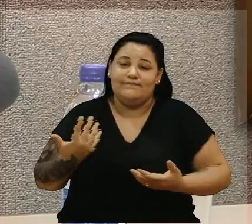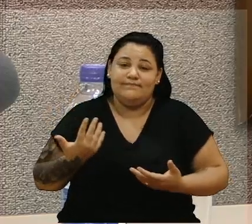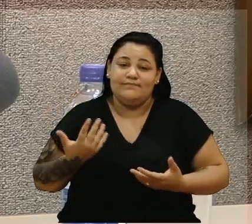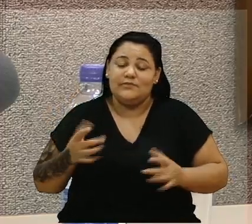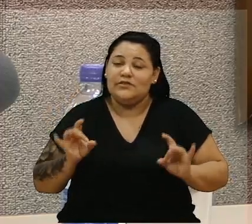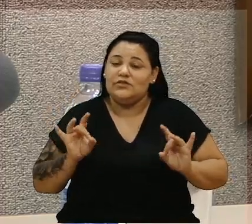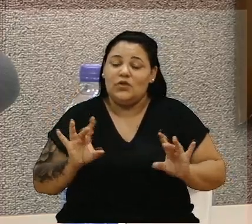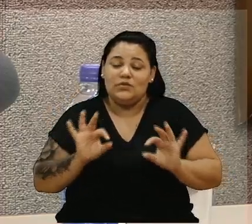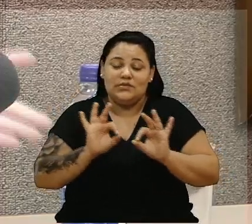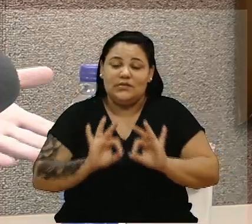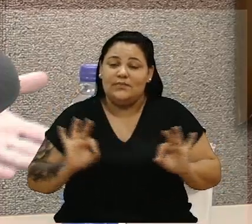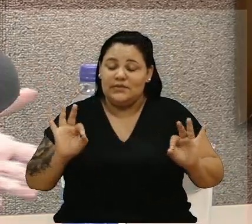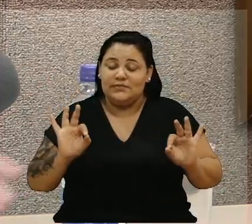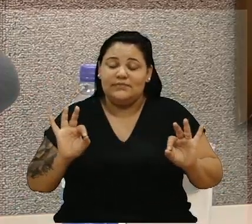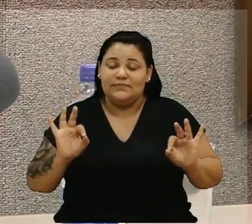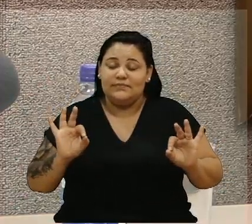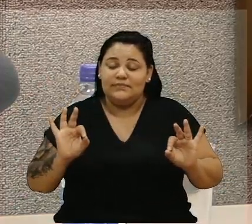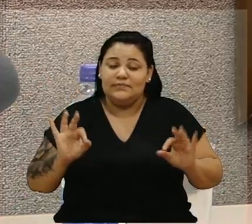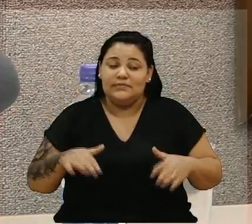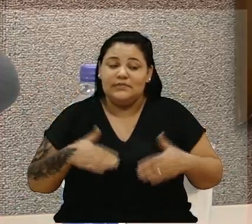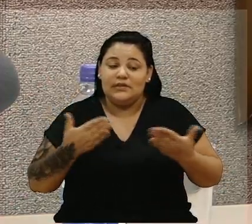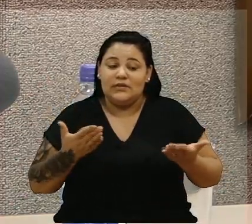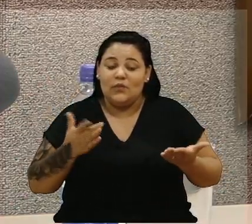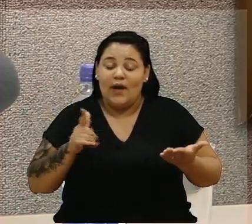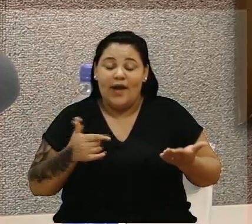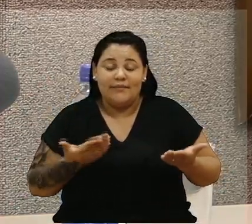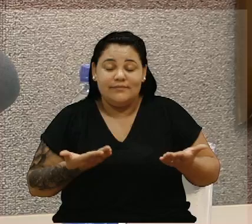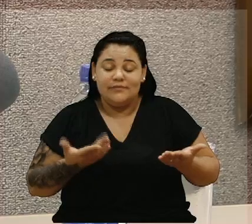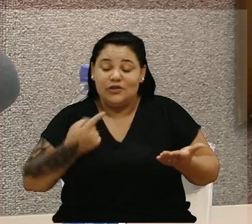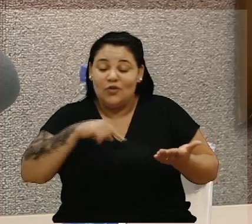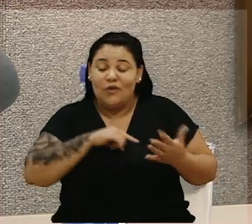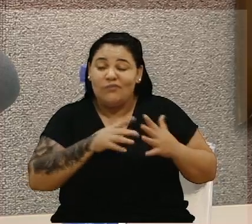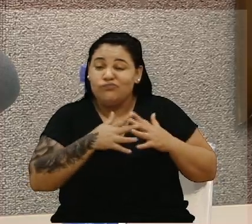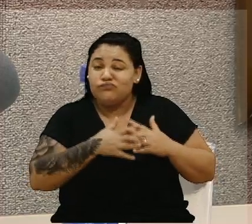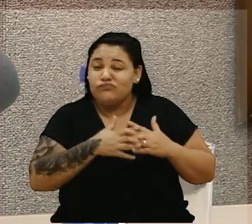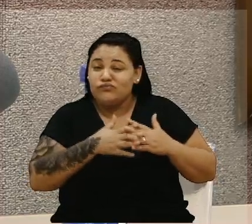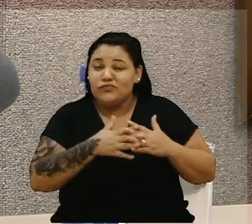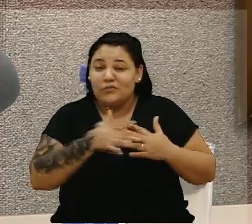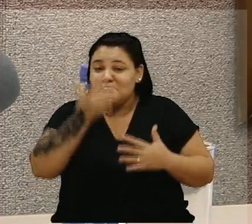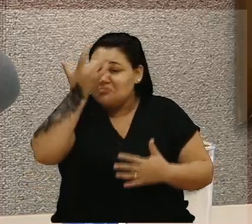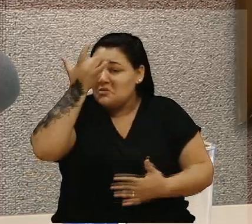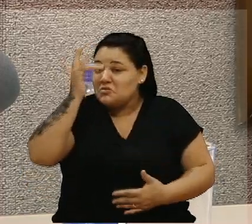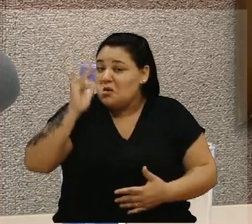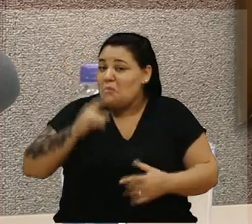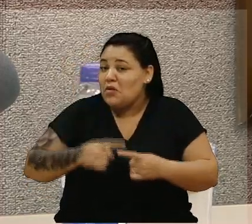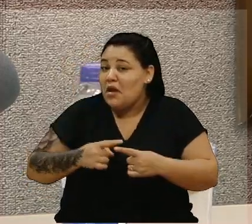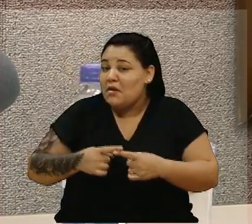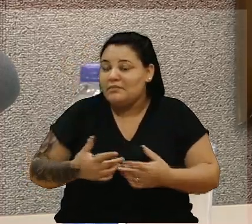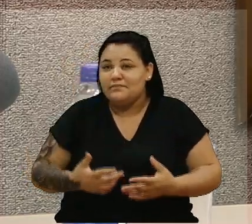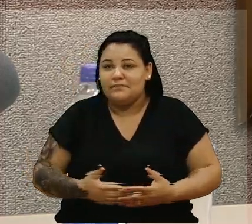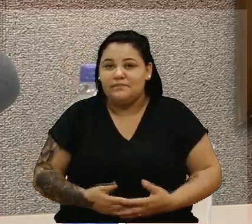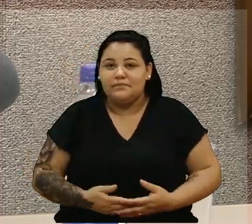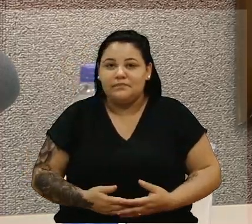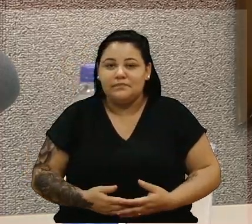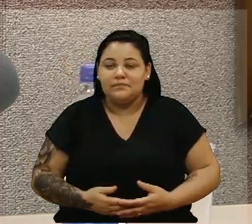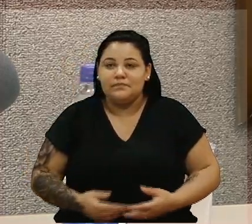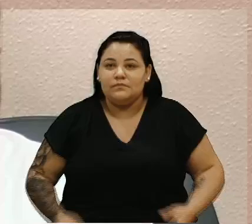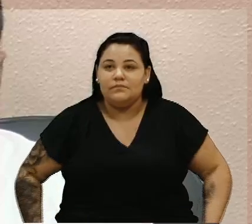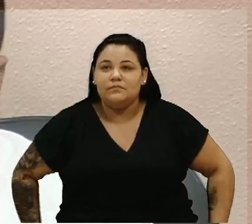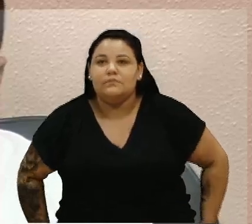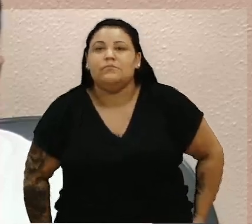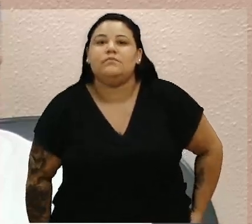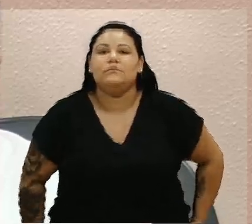É o óbvio. Então é isso. Aí nós estamos complicando aqui, não sei porquê. Uma parte, né? Vereador. É isso. Obrigado, aí. vereador. Obrigado, Eloy